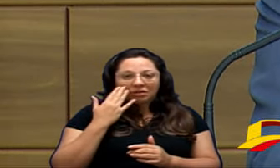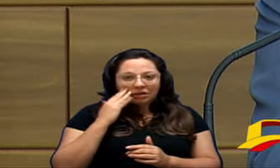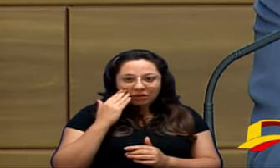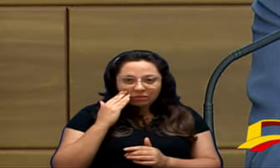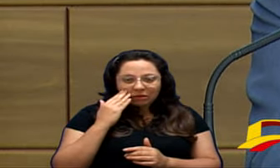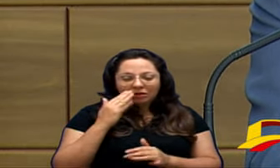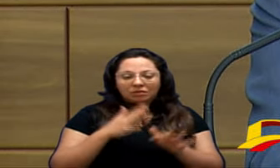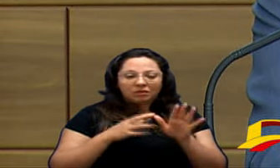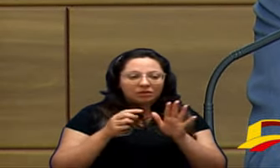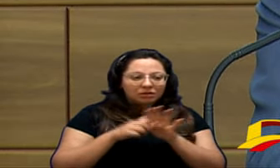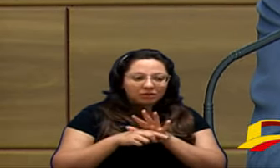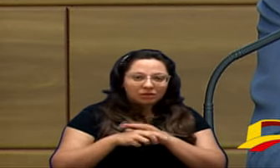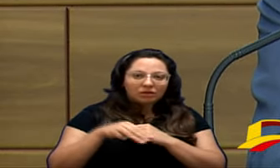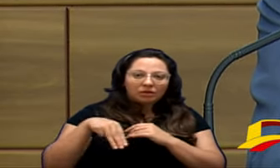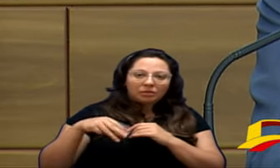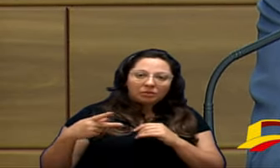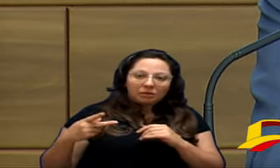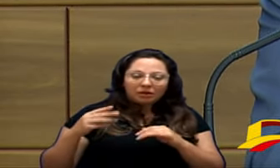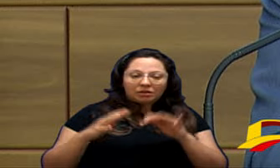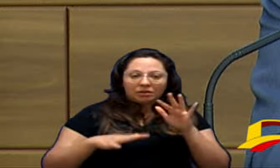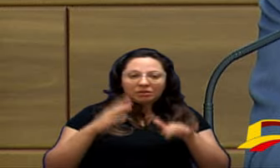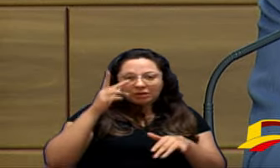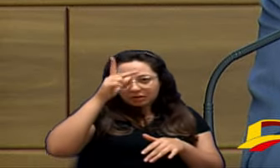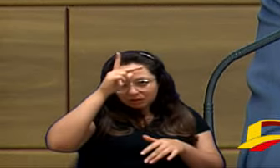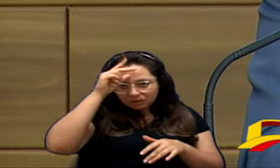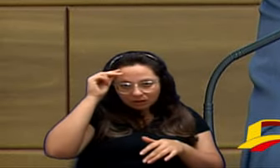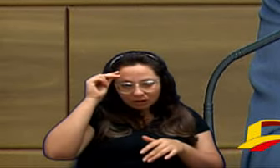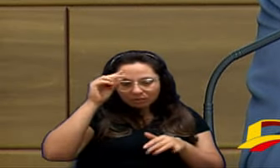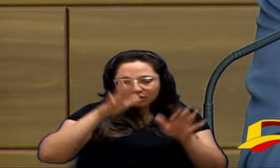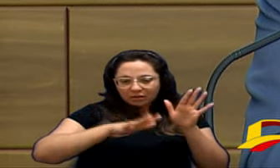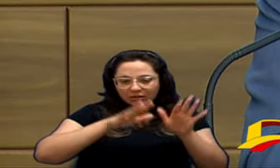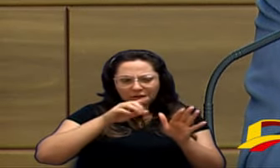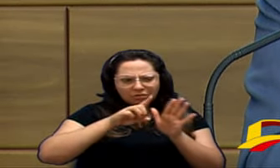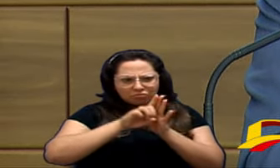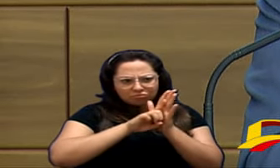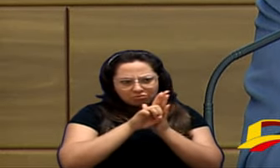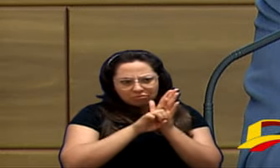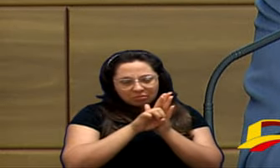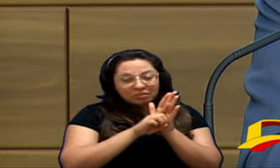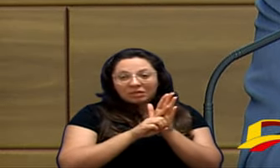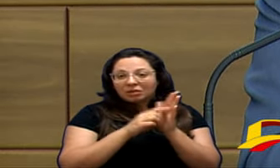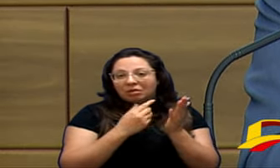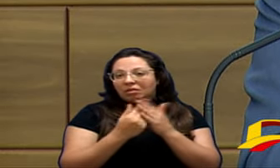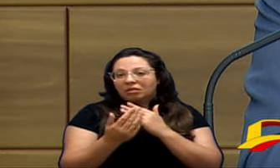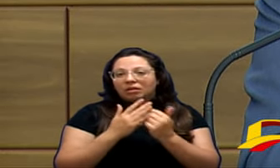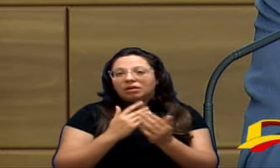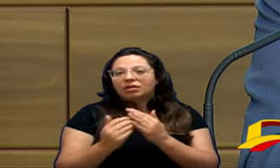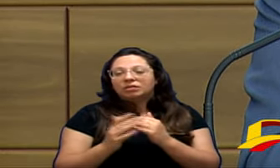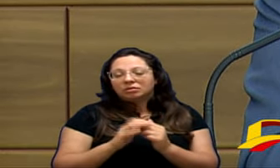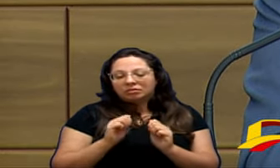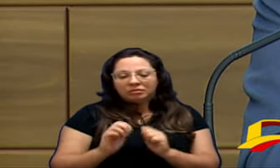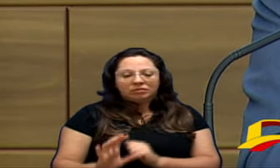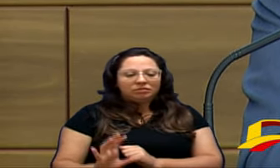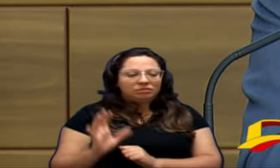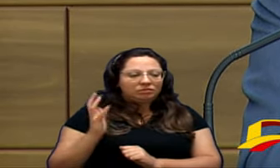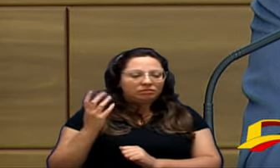questionamentos do Ministério Público da própria Câmara a pessoa ser investigada qualquer um está sujeito a ser investigado o prefeito ele